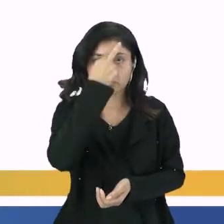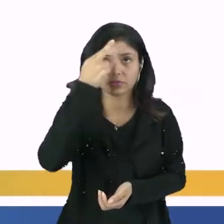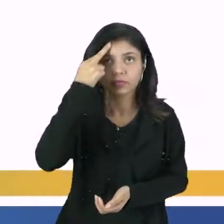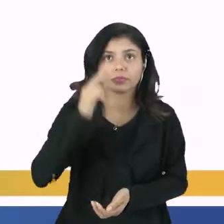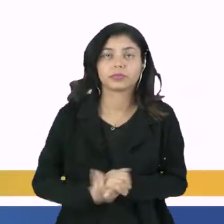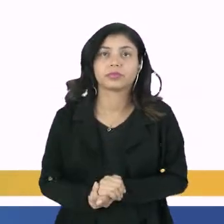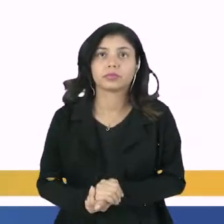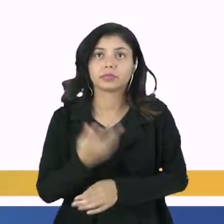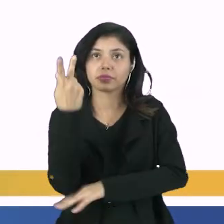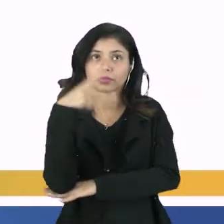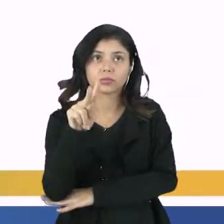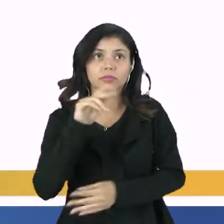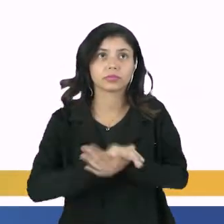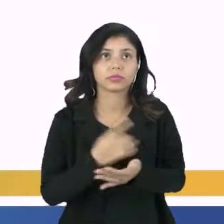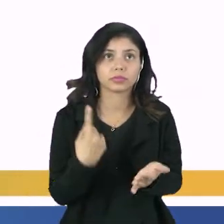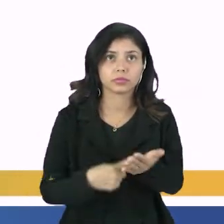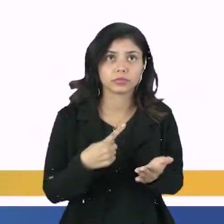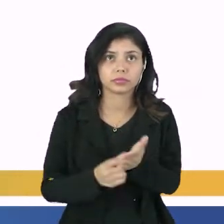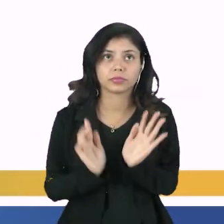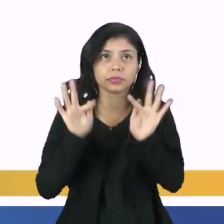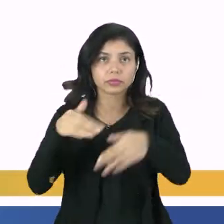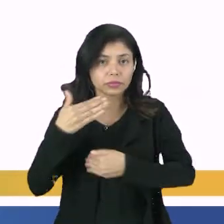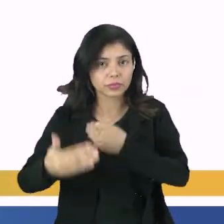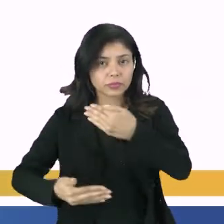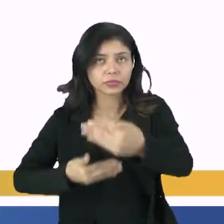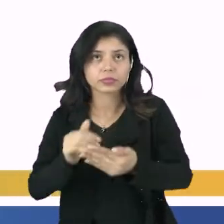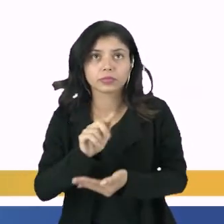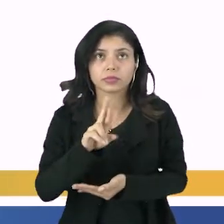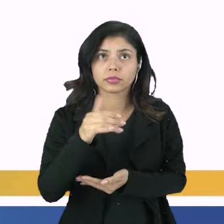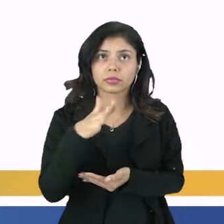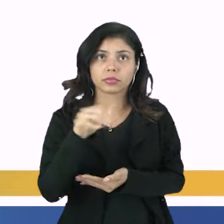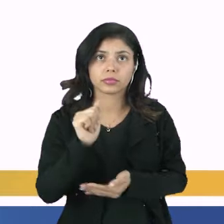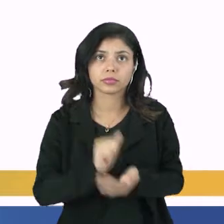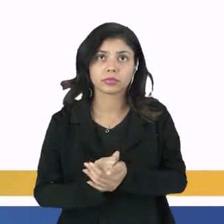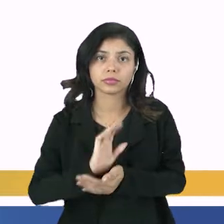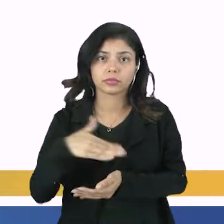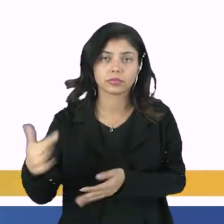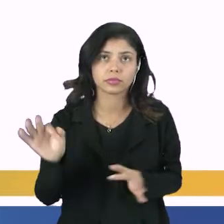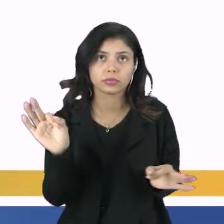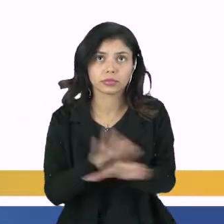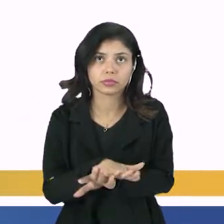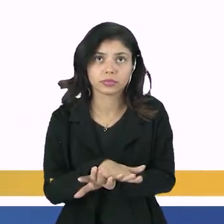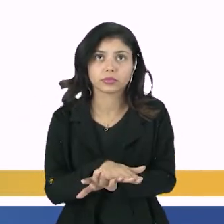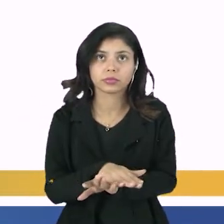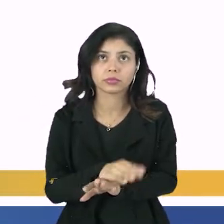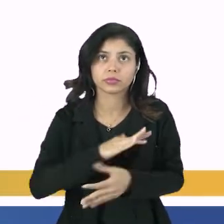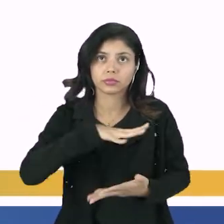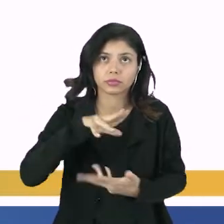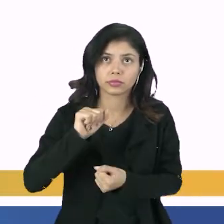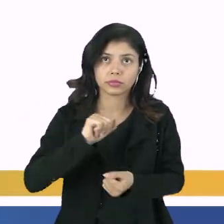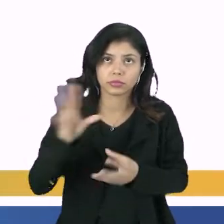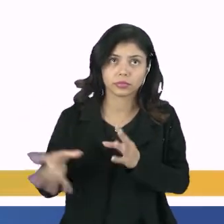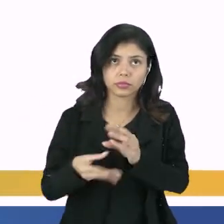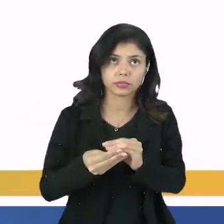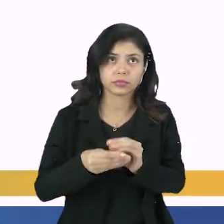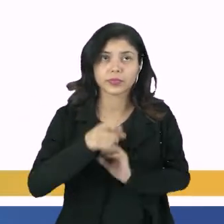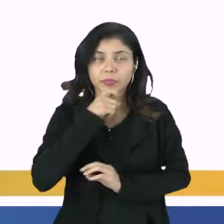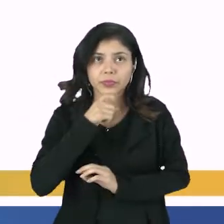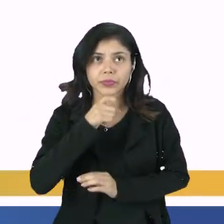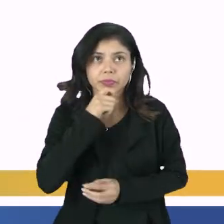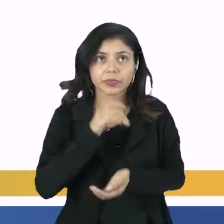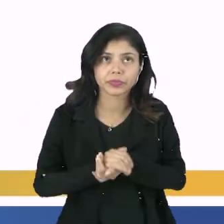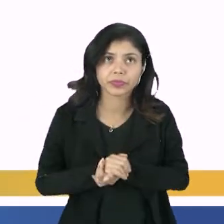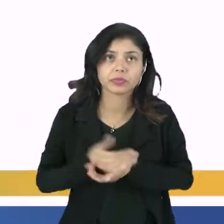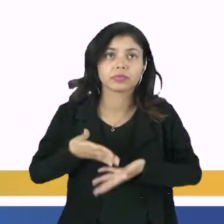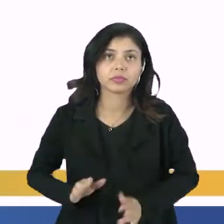pré-história. Este período é marcado pelo fim dos processos de glaciação, que foi quando a Terra era completamente congelada,